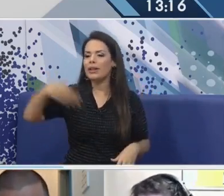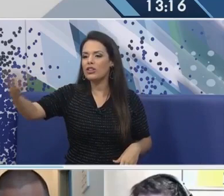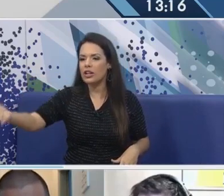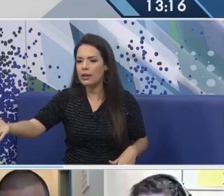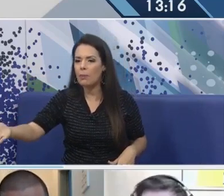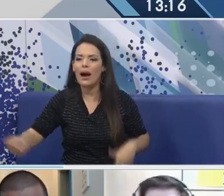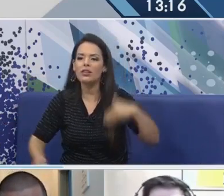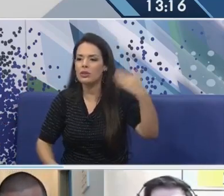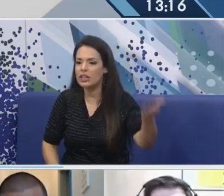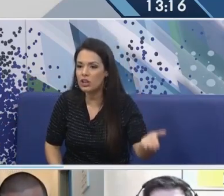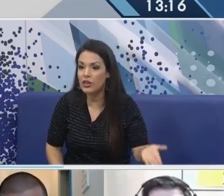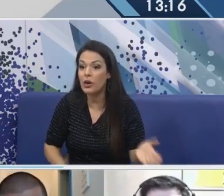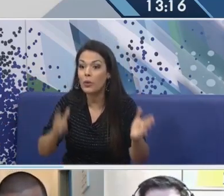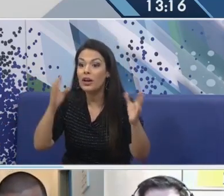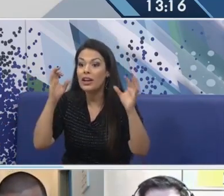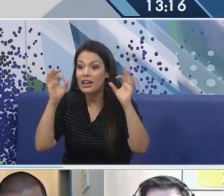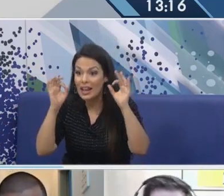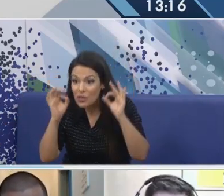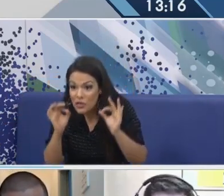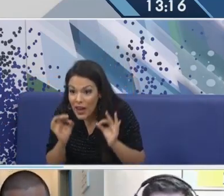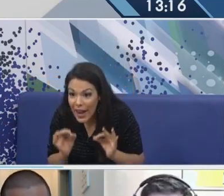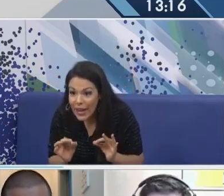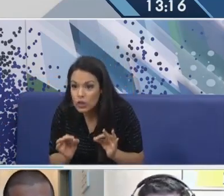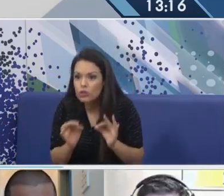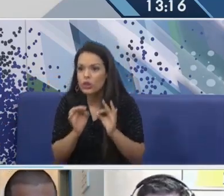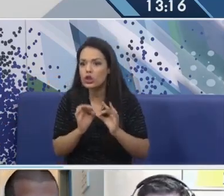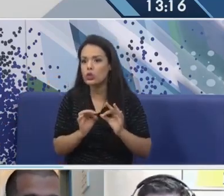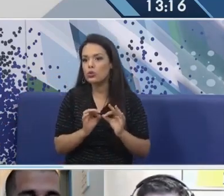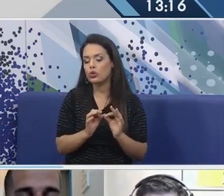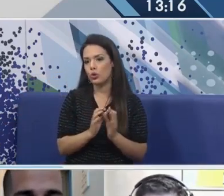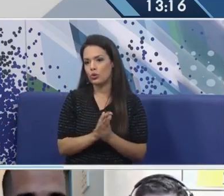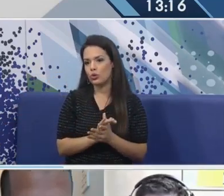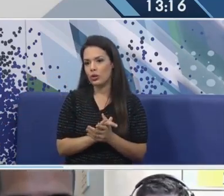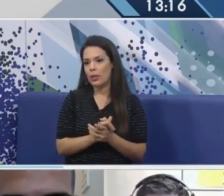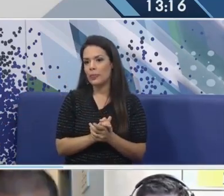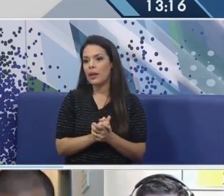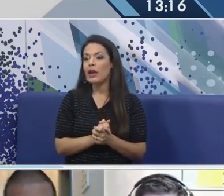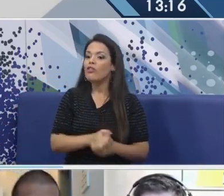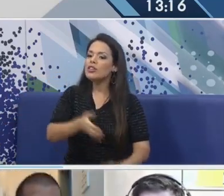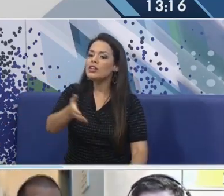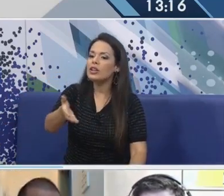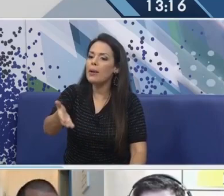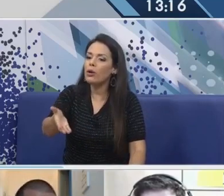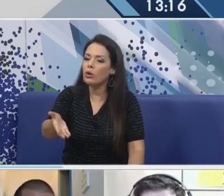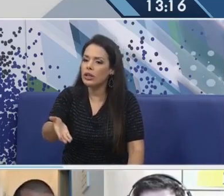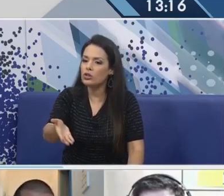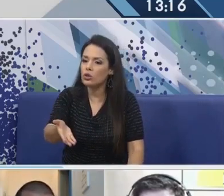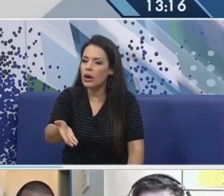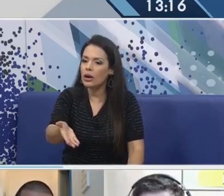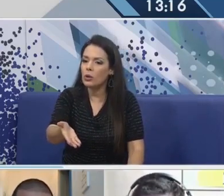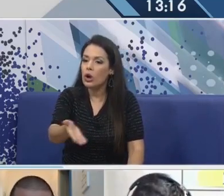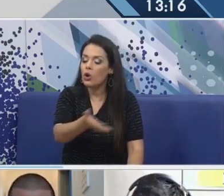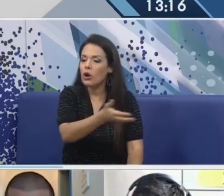Ah, metade ele deu passe, metade ele fez. Não, ele fez. É mais de metade, é 0,5 mais de metade. Vocês lembram no início do ano, quando a